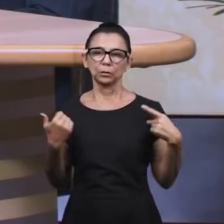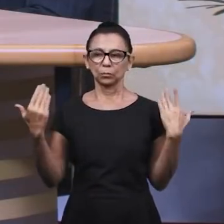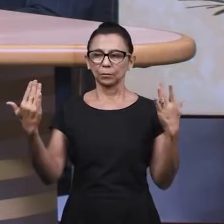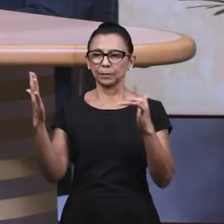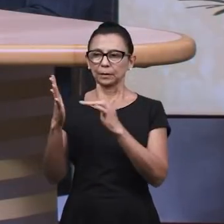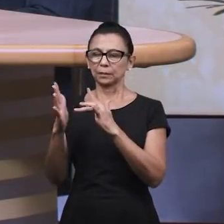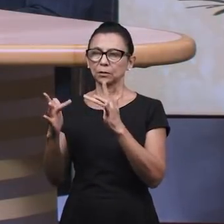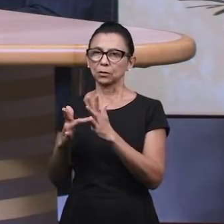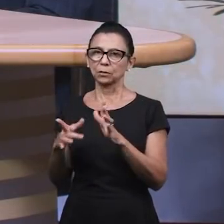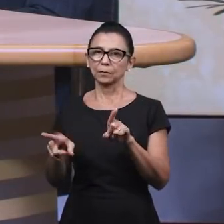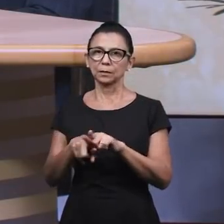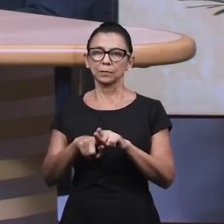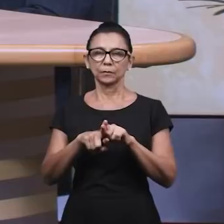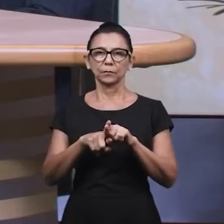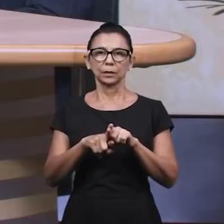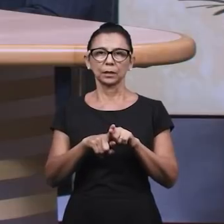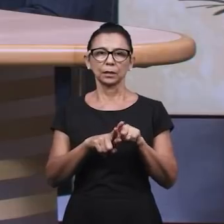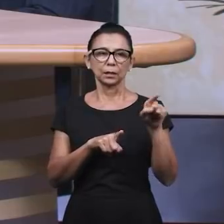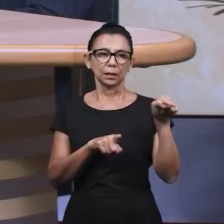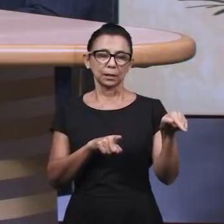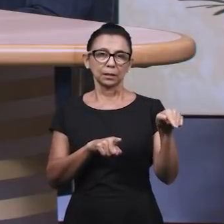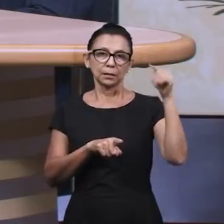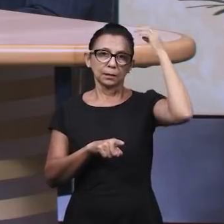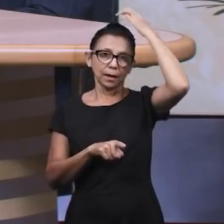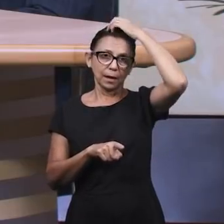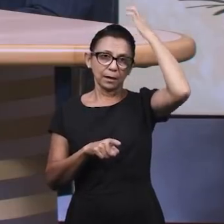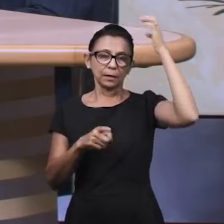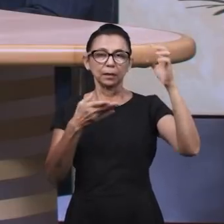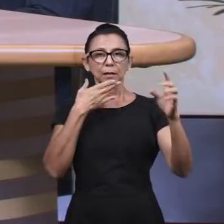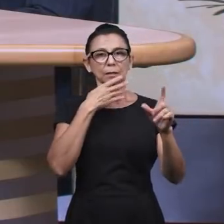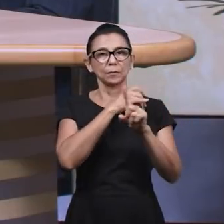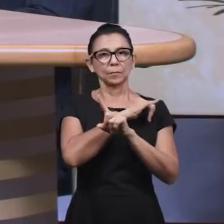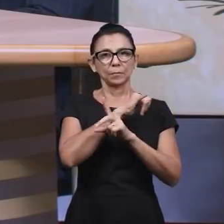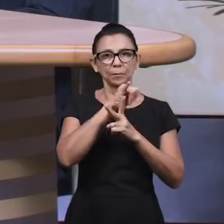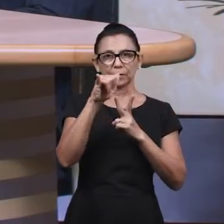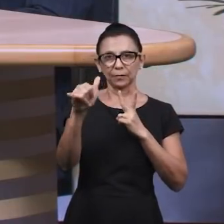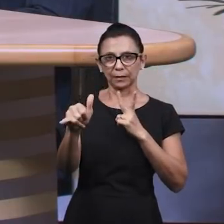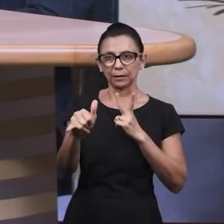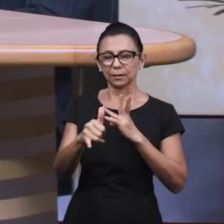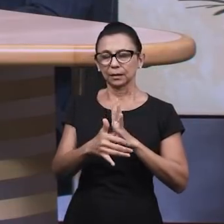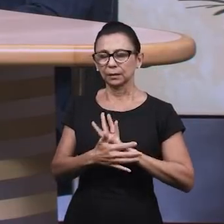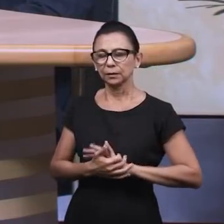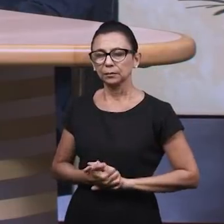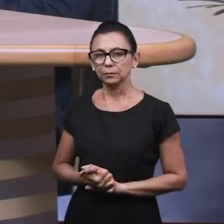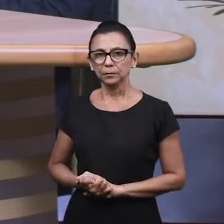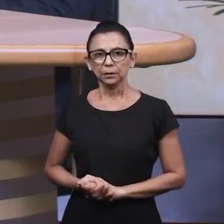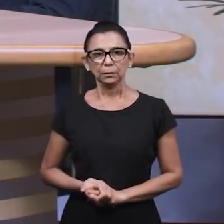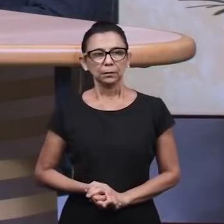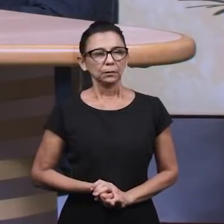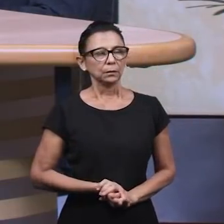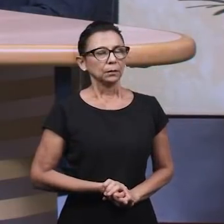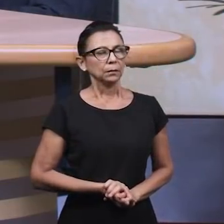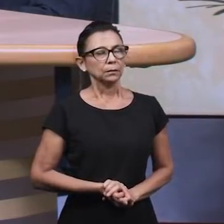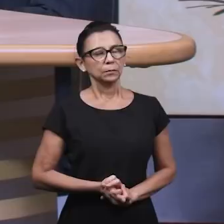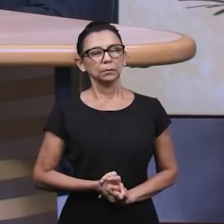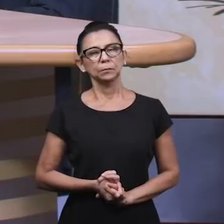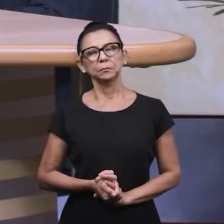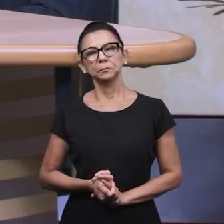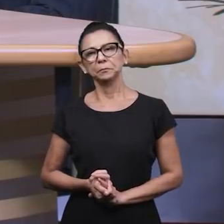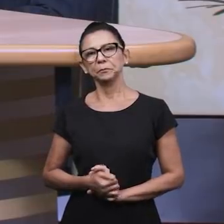também foi rei e ele também foi profeta. E é interessante que essa expressão de José